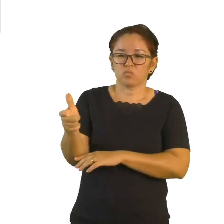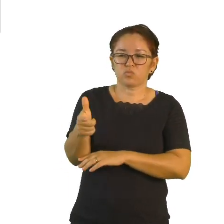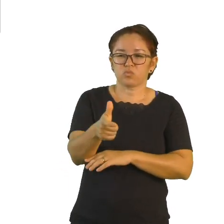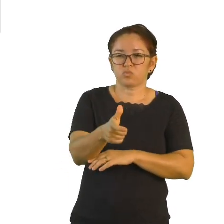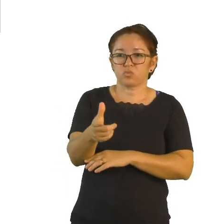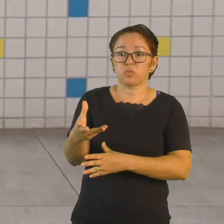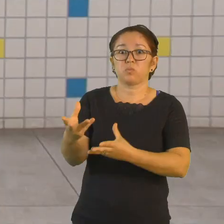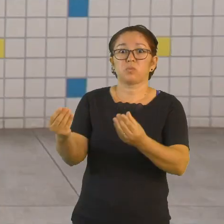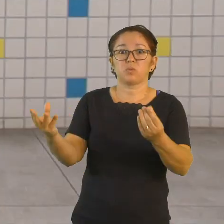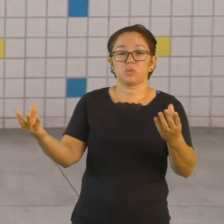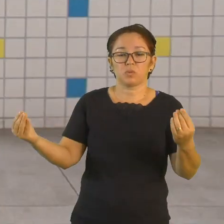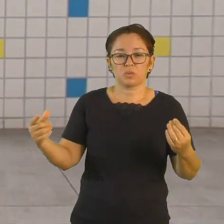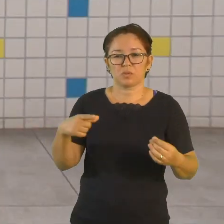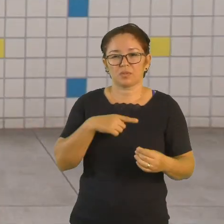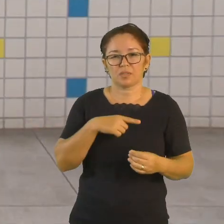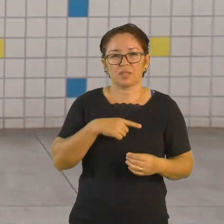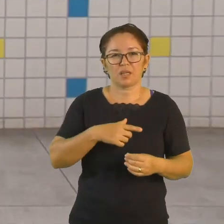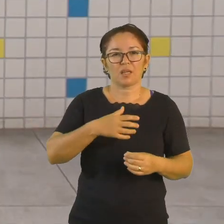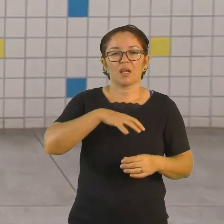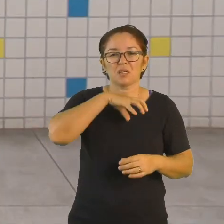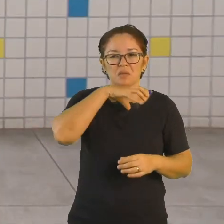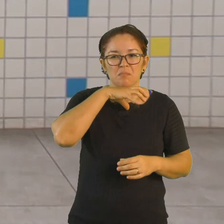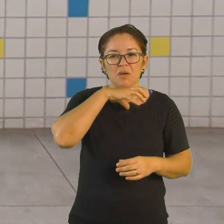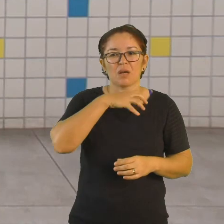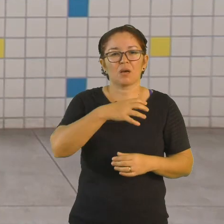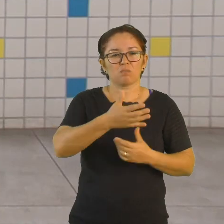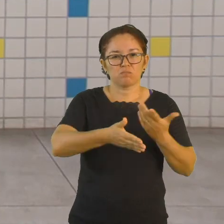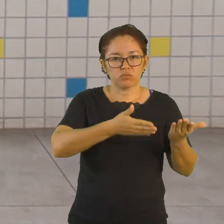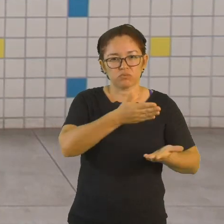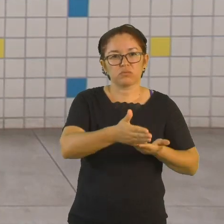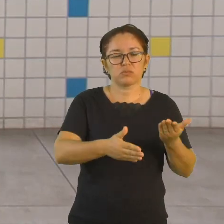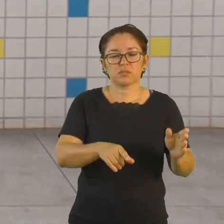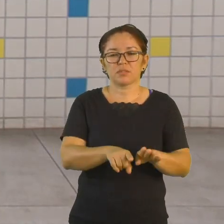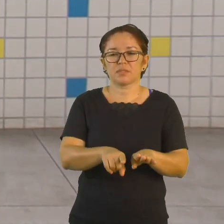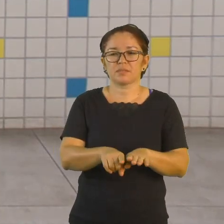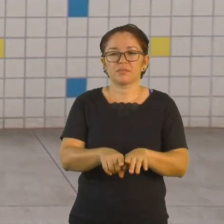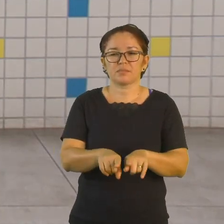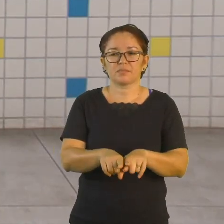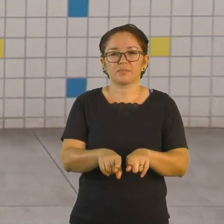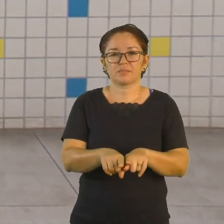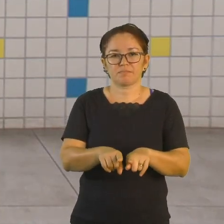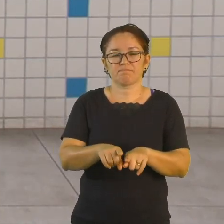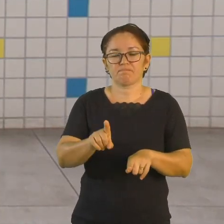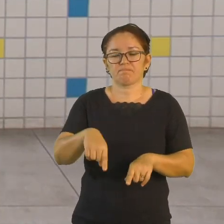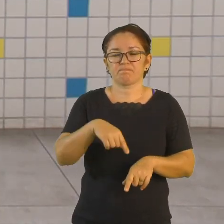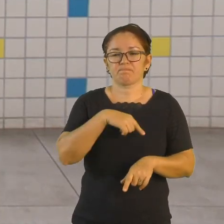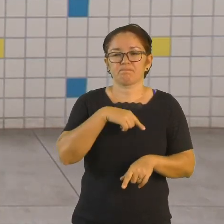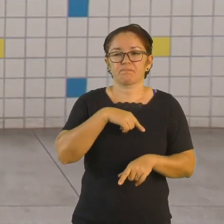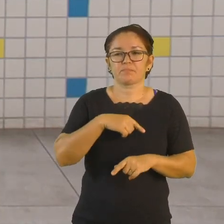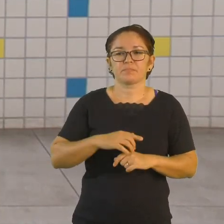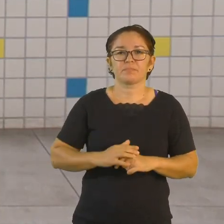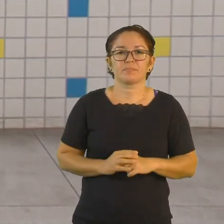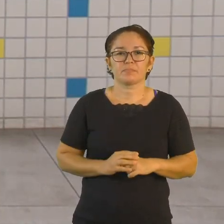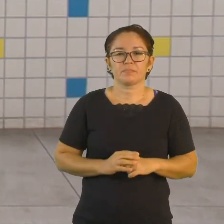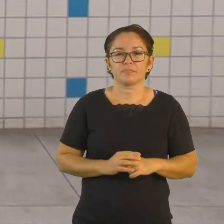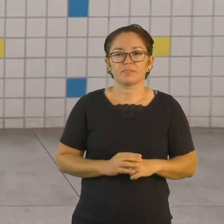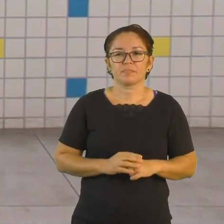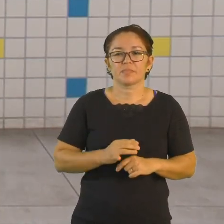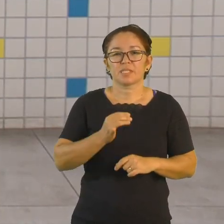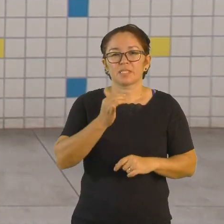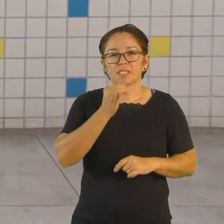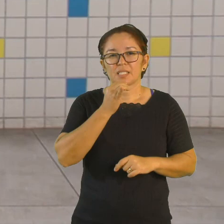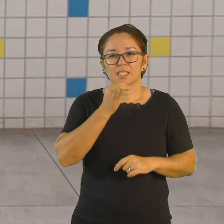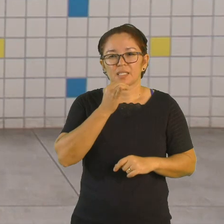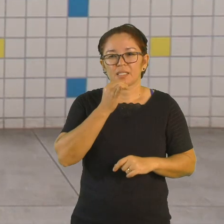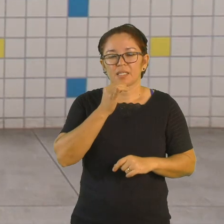de animais, sendo calculado em função da quantidade de água necessária para a produção de